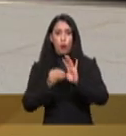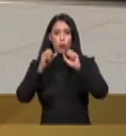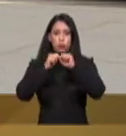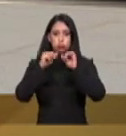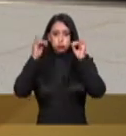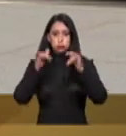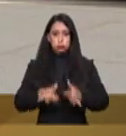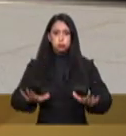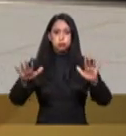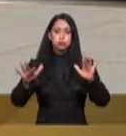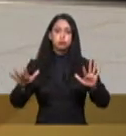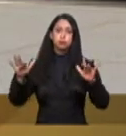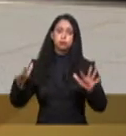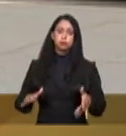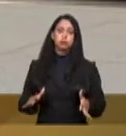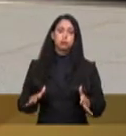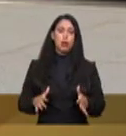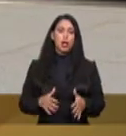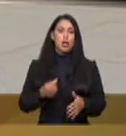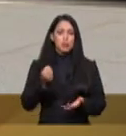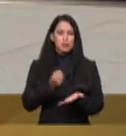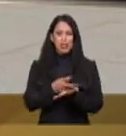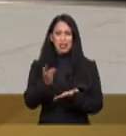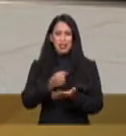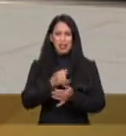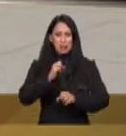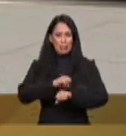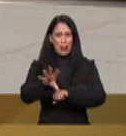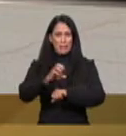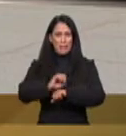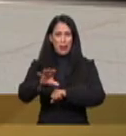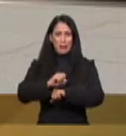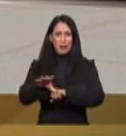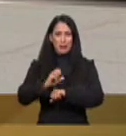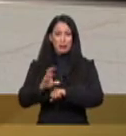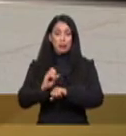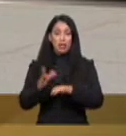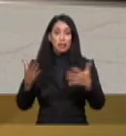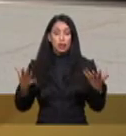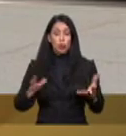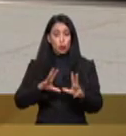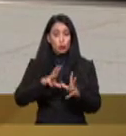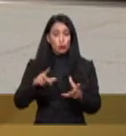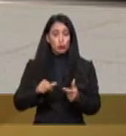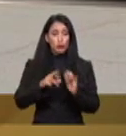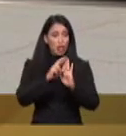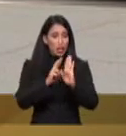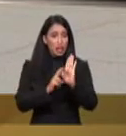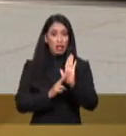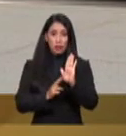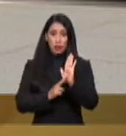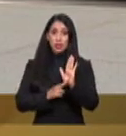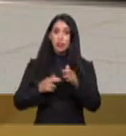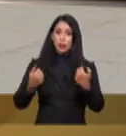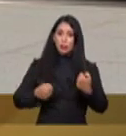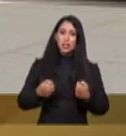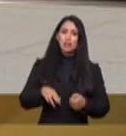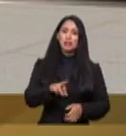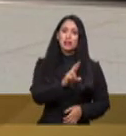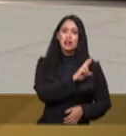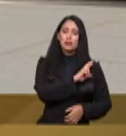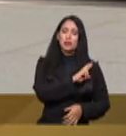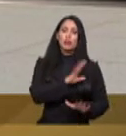disparo em massa de mensagens instantâneas. Por fim, em um momento no qual o mundo desperta para a necessidade de regulação e de responsabilização